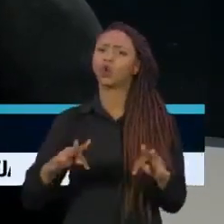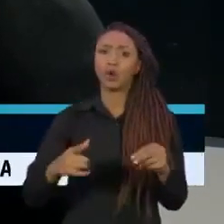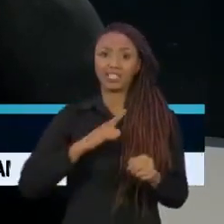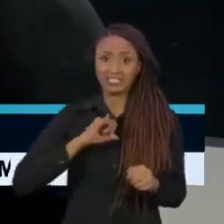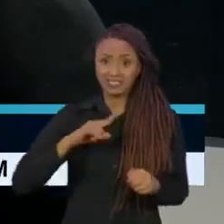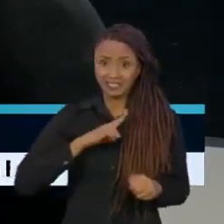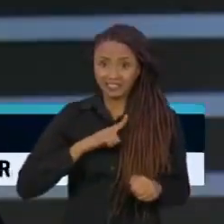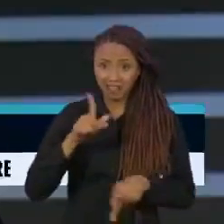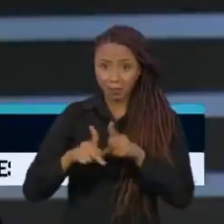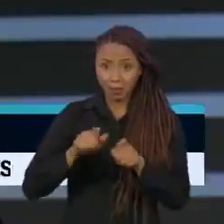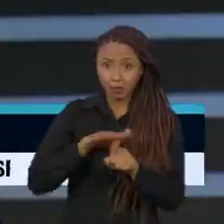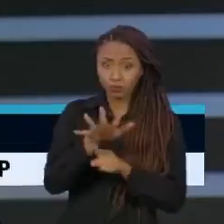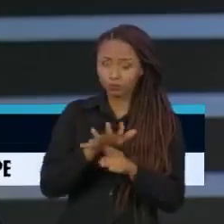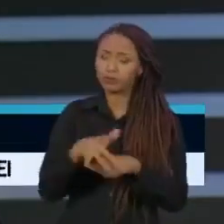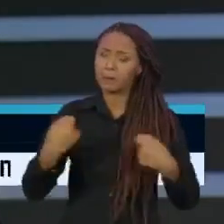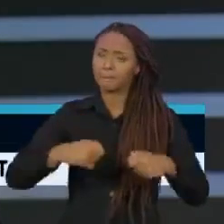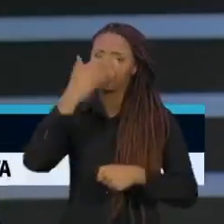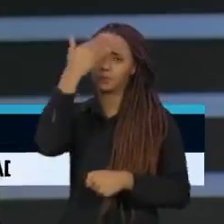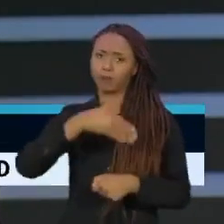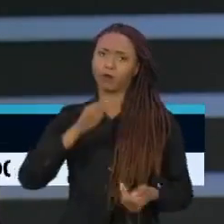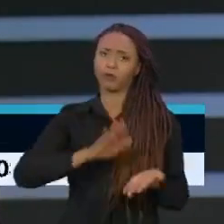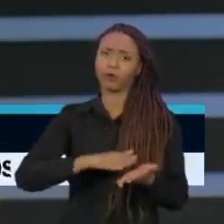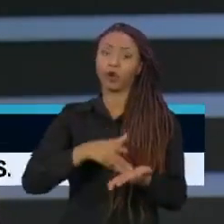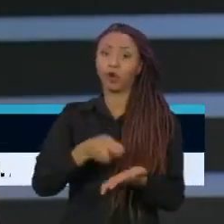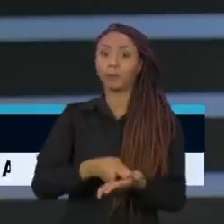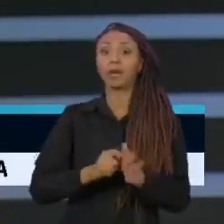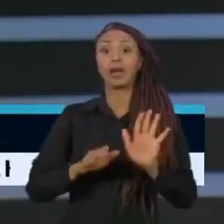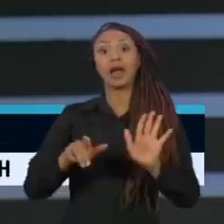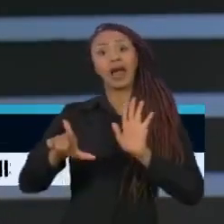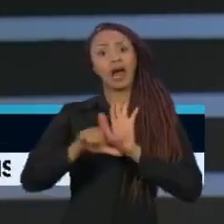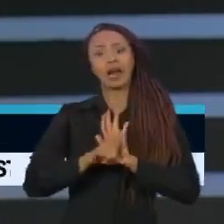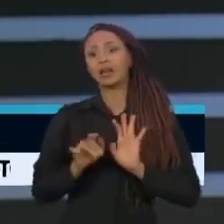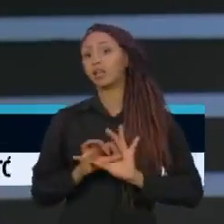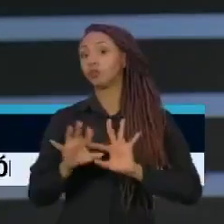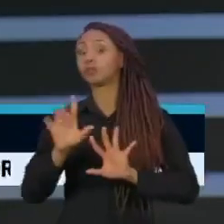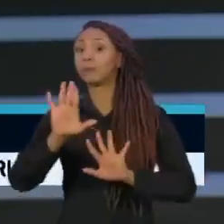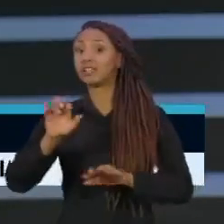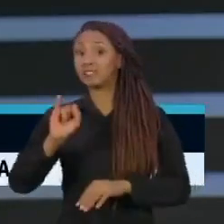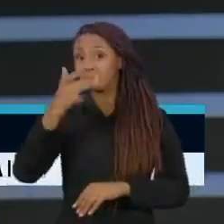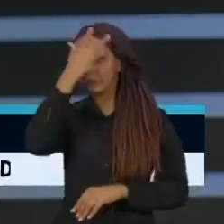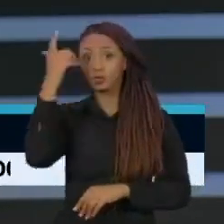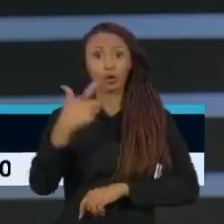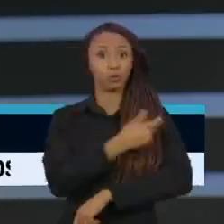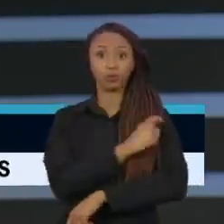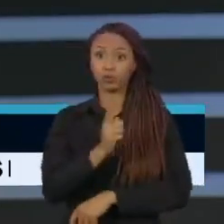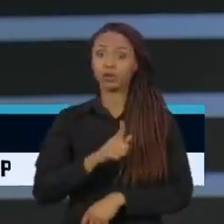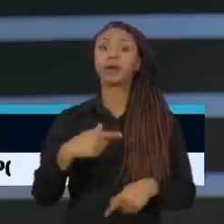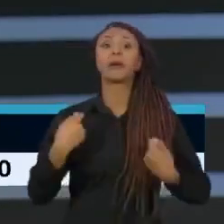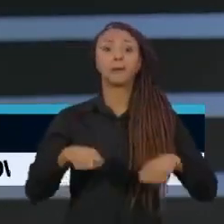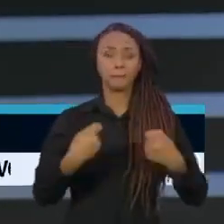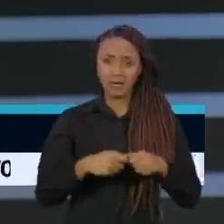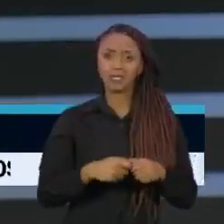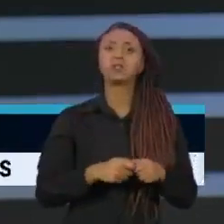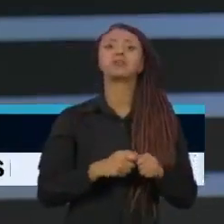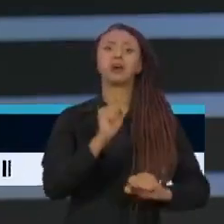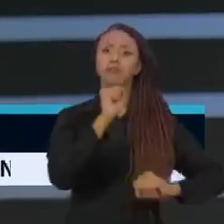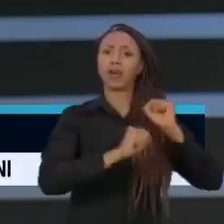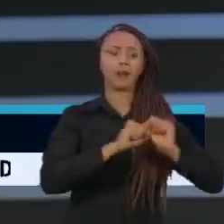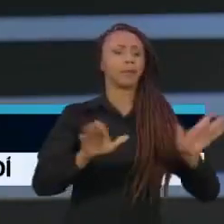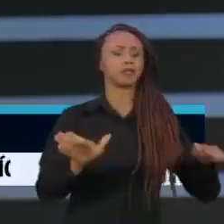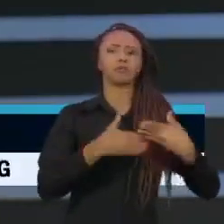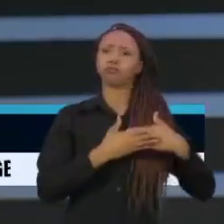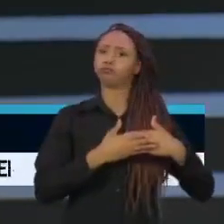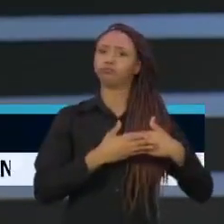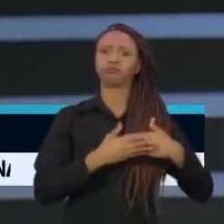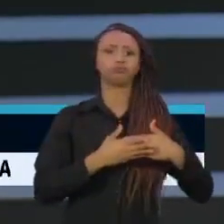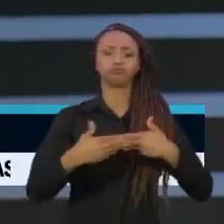vai a gente é Apesar de que a lei não autoriza eu acho que pessoas que não toma vacina de eu ser mal recebido as empresas não